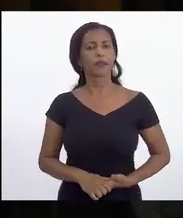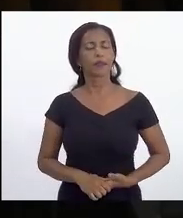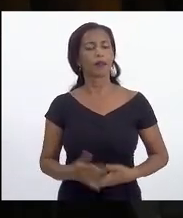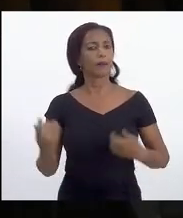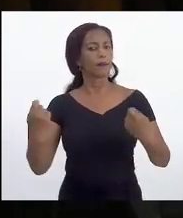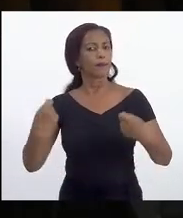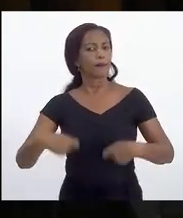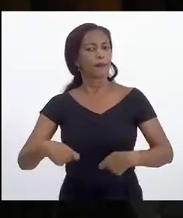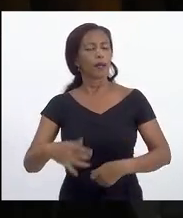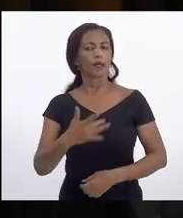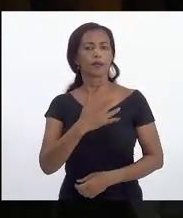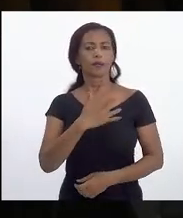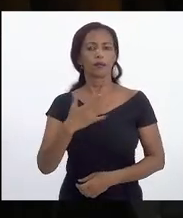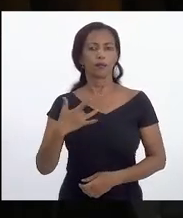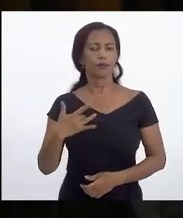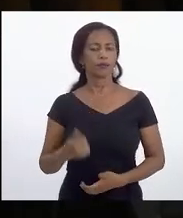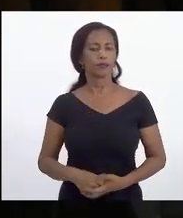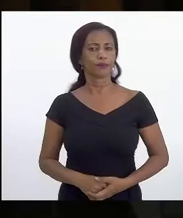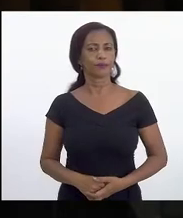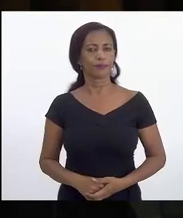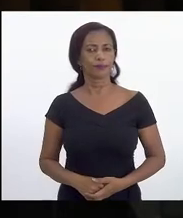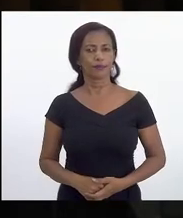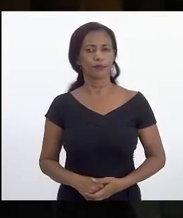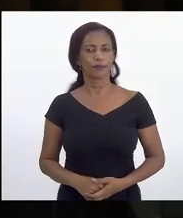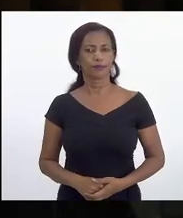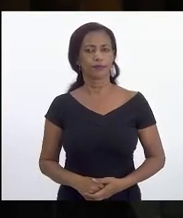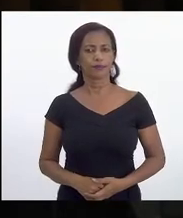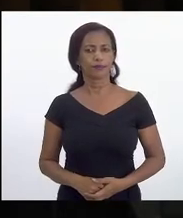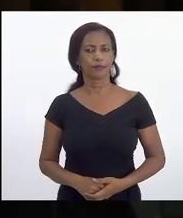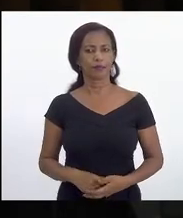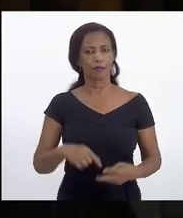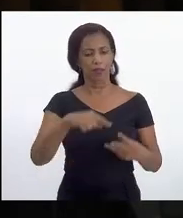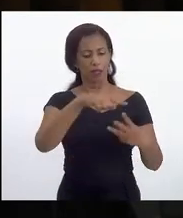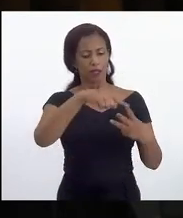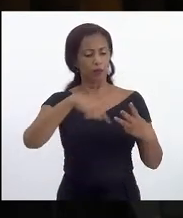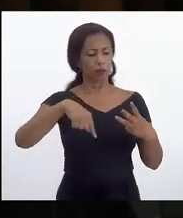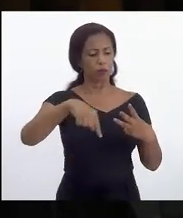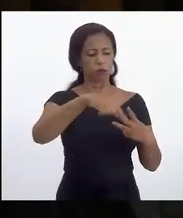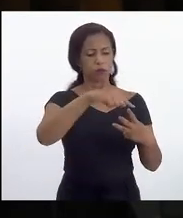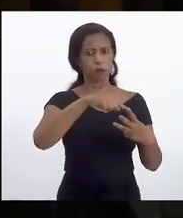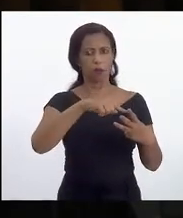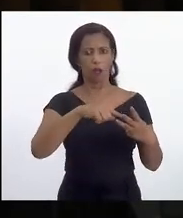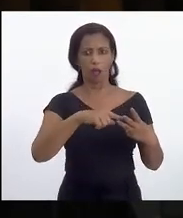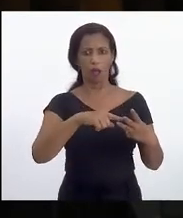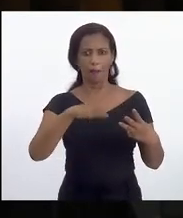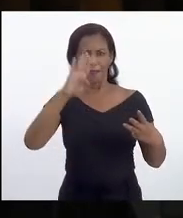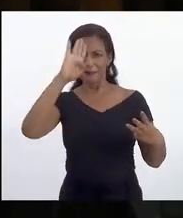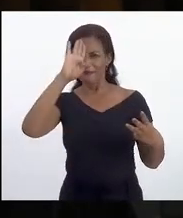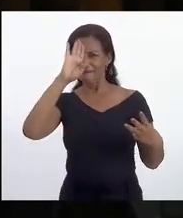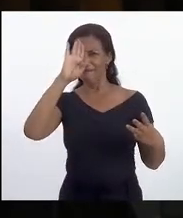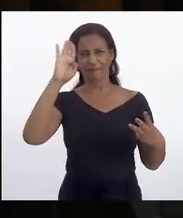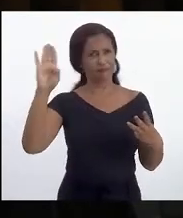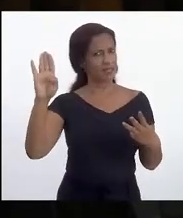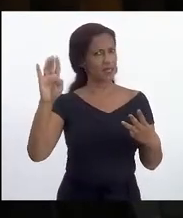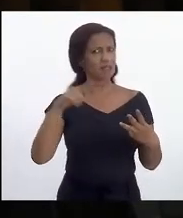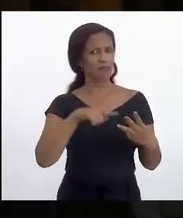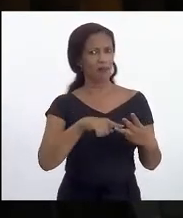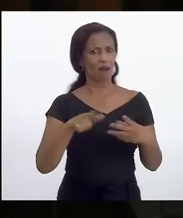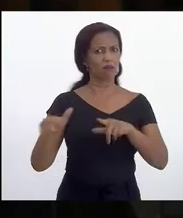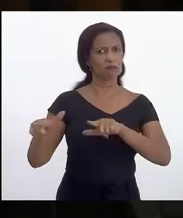precisa de saúde e esse é o tripé basilan e do